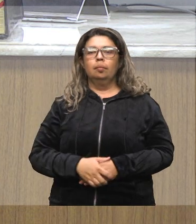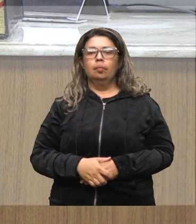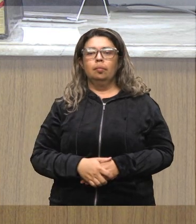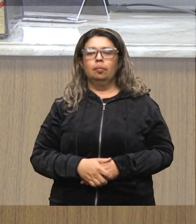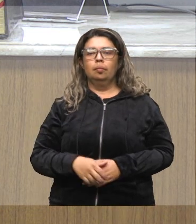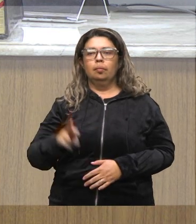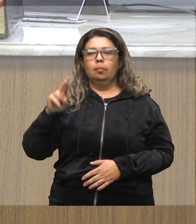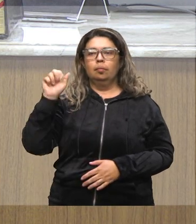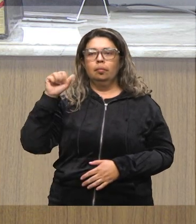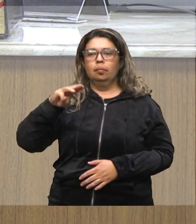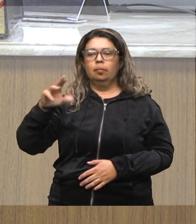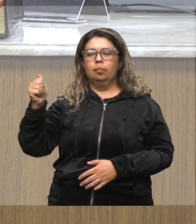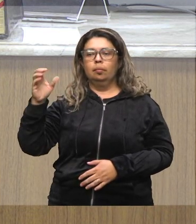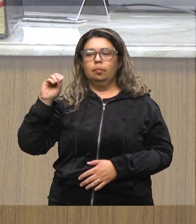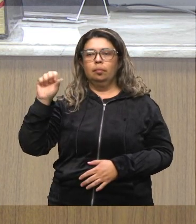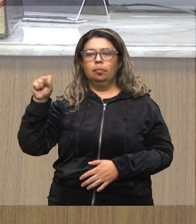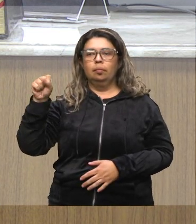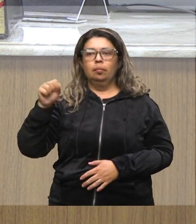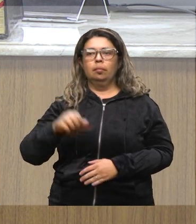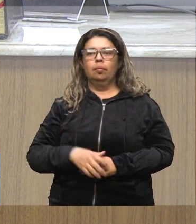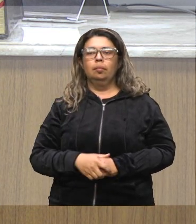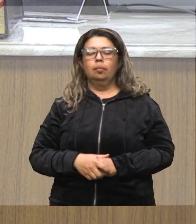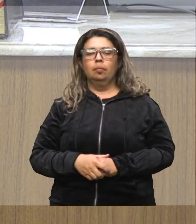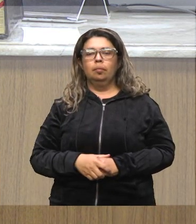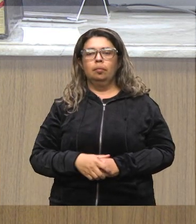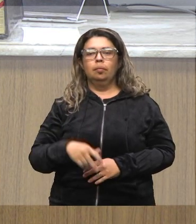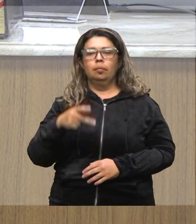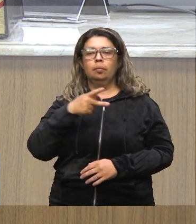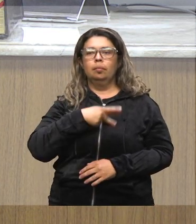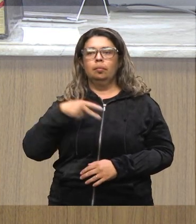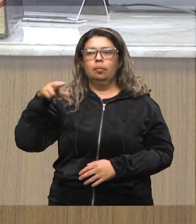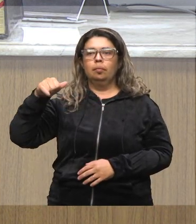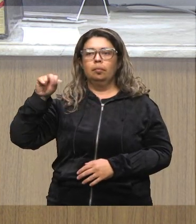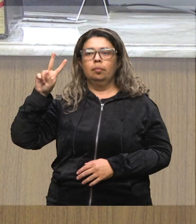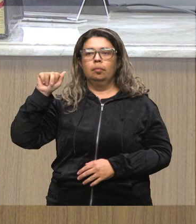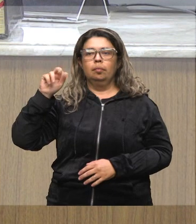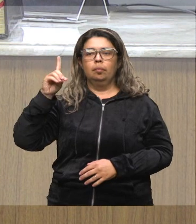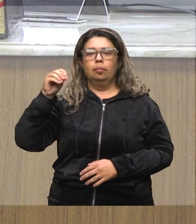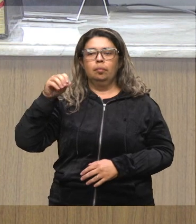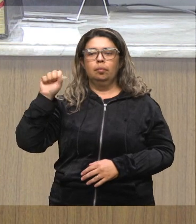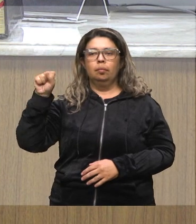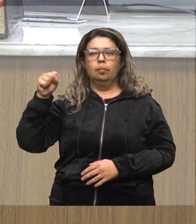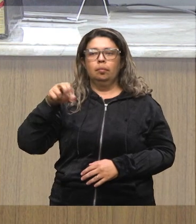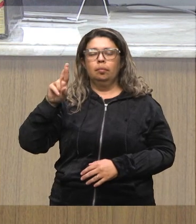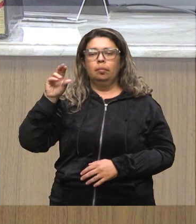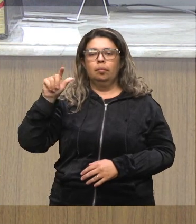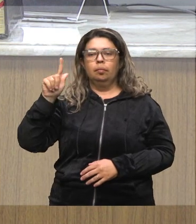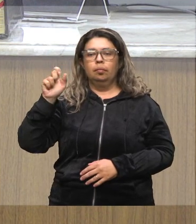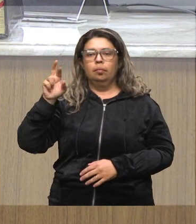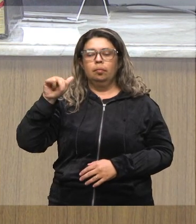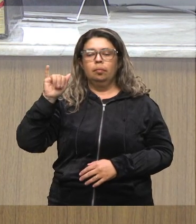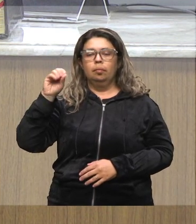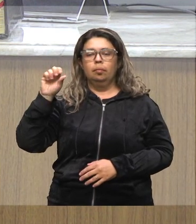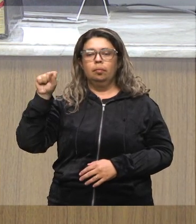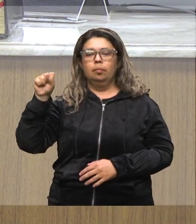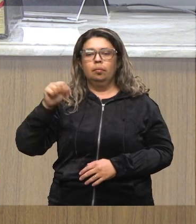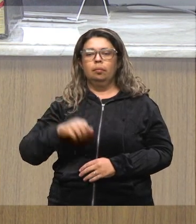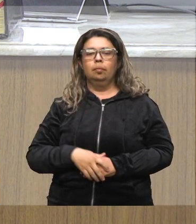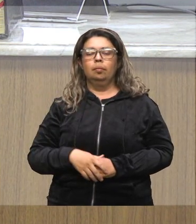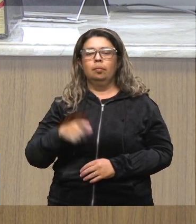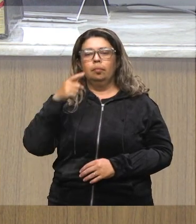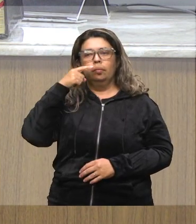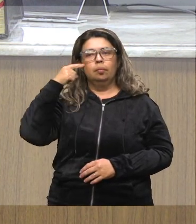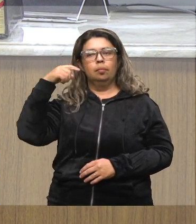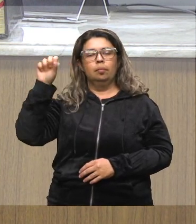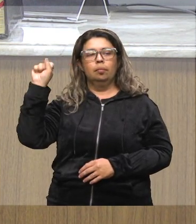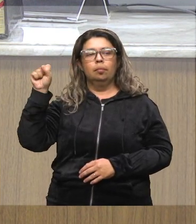Luiz Antônio Ramon. Ramon, vota sim. Nivaldo dos Santos. Sim. Rogério Garcia do Nascimento. Sim. Vinícius